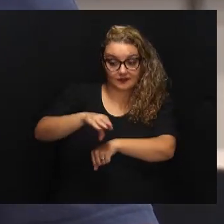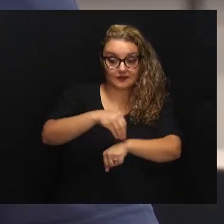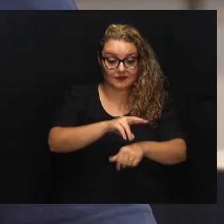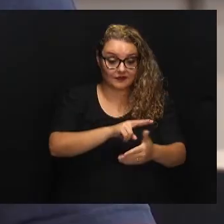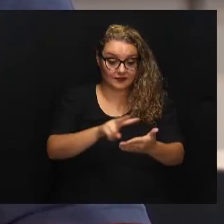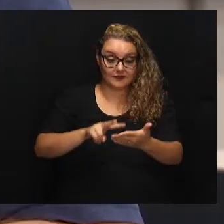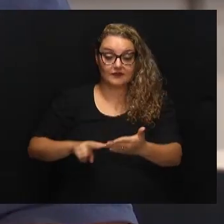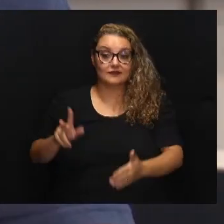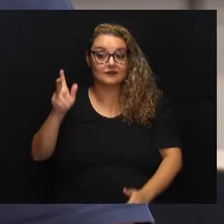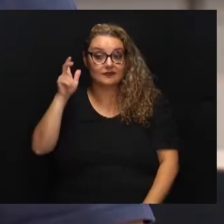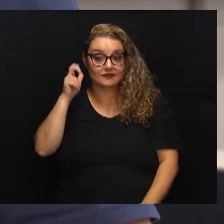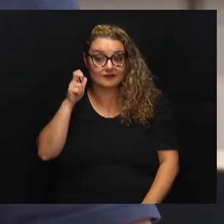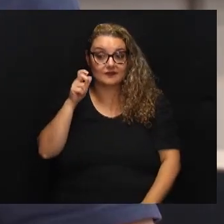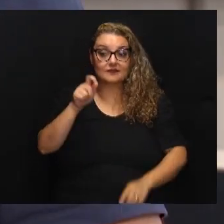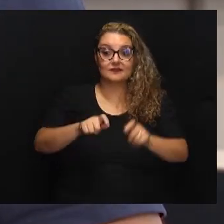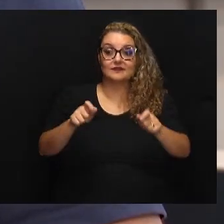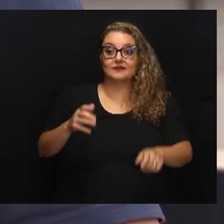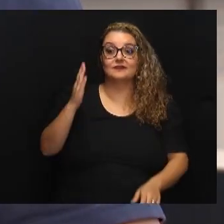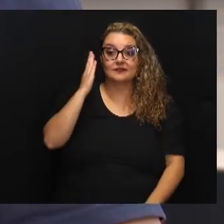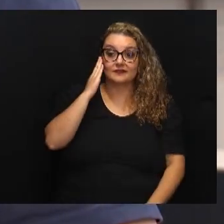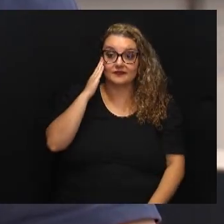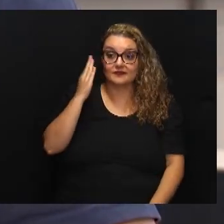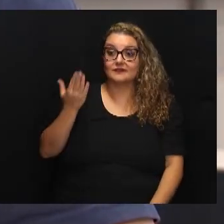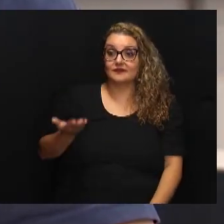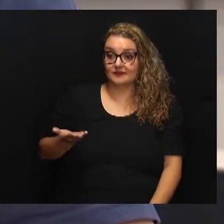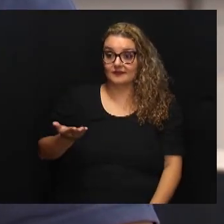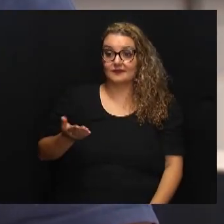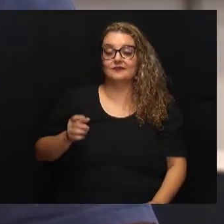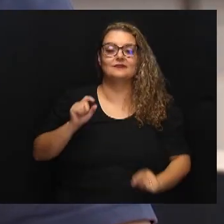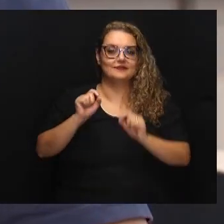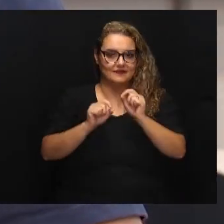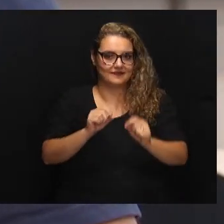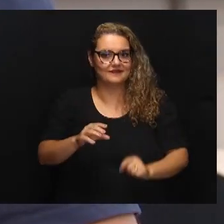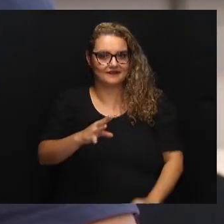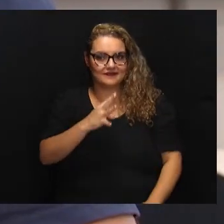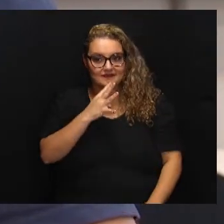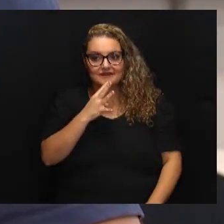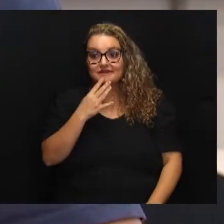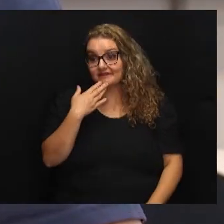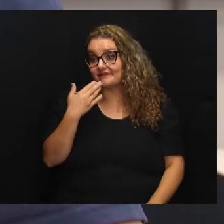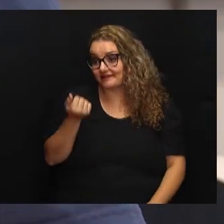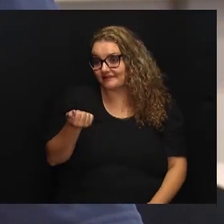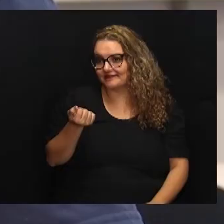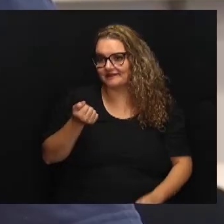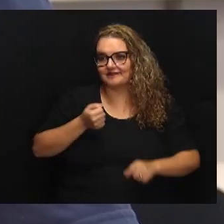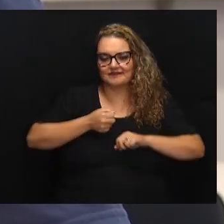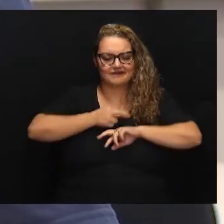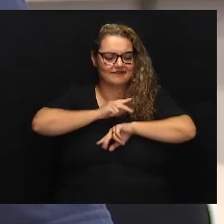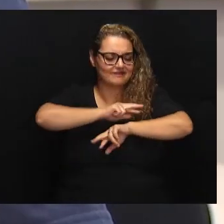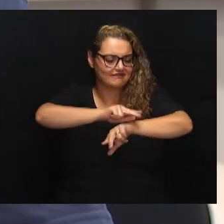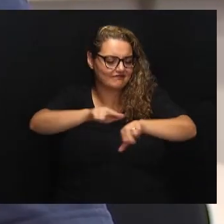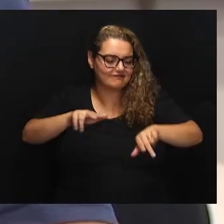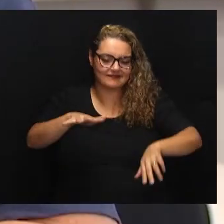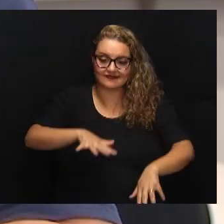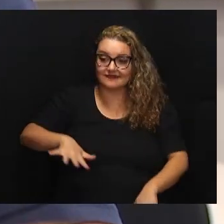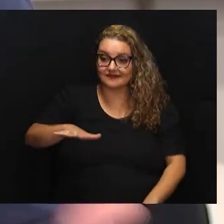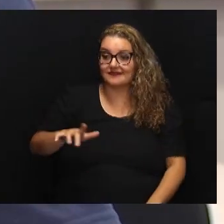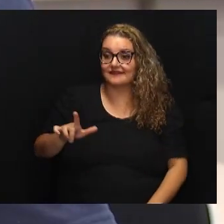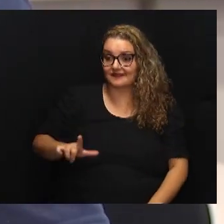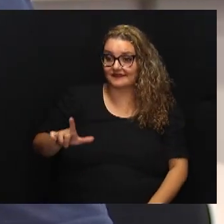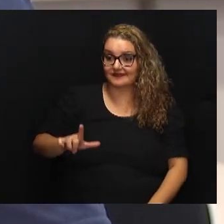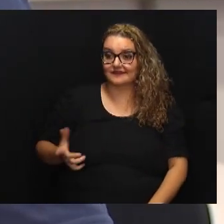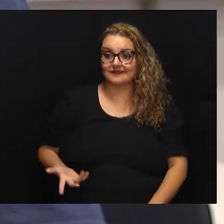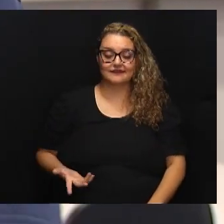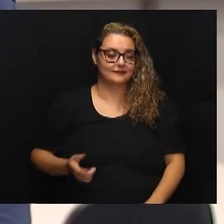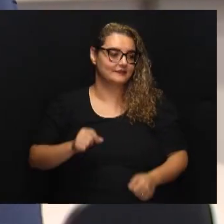a leitura, indicar livros, ouvir a pessoa e saber o que ela pode conhecer de novo na